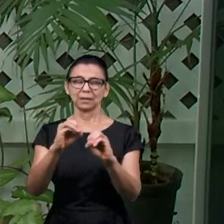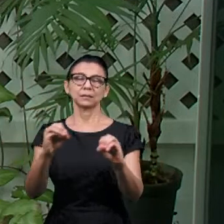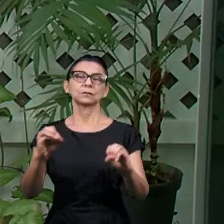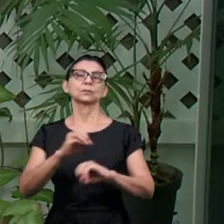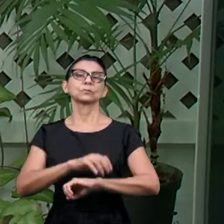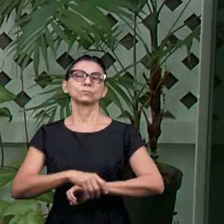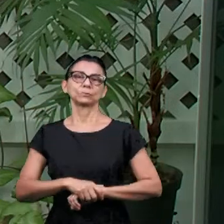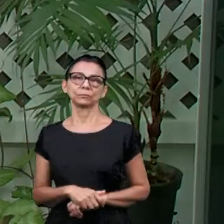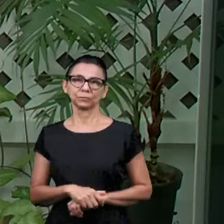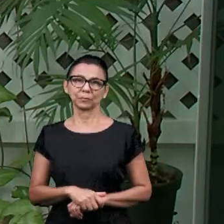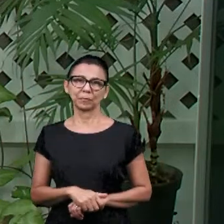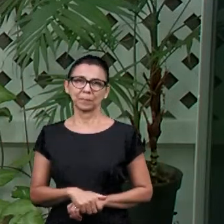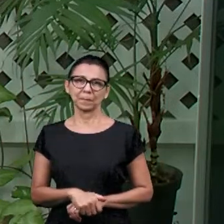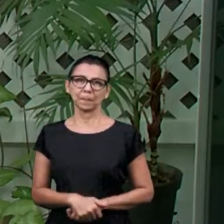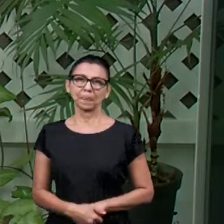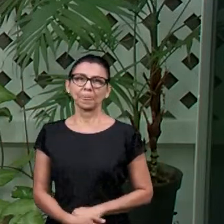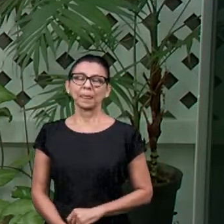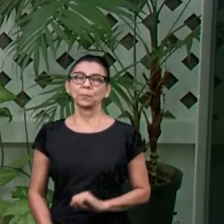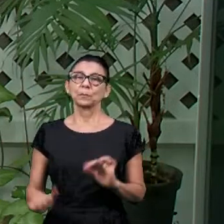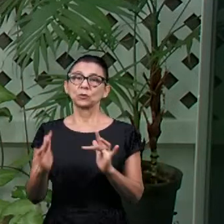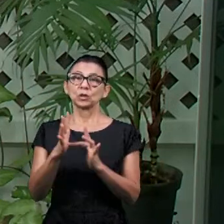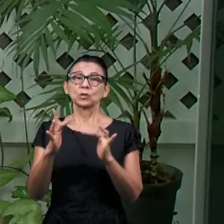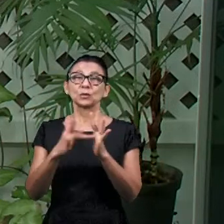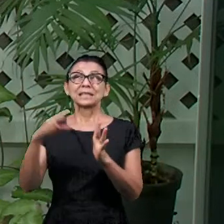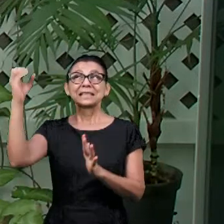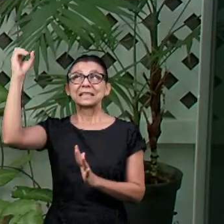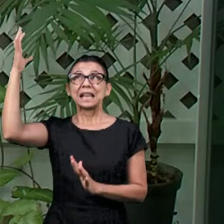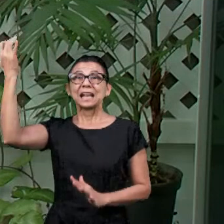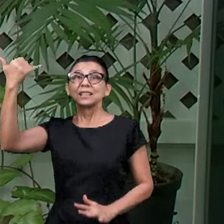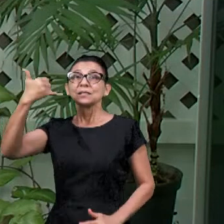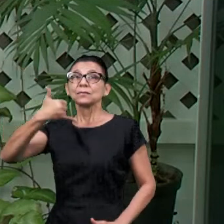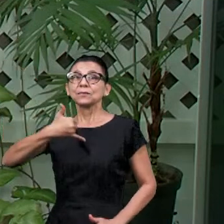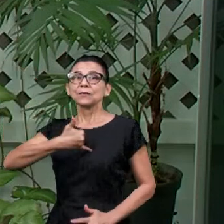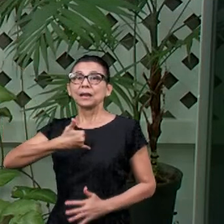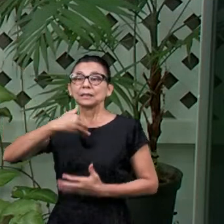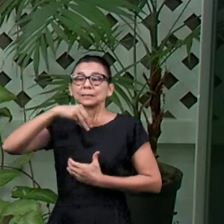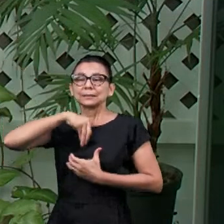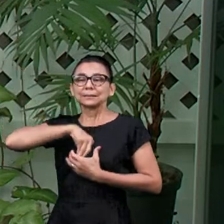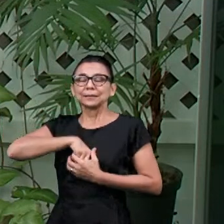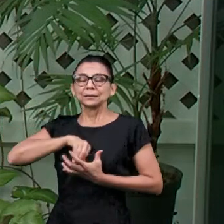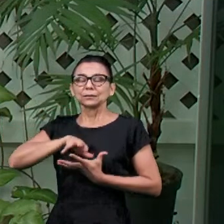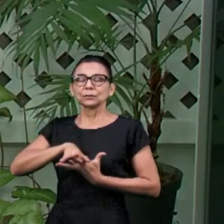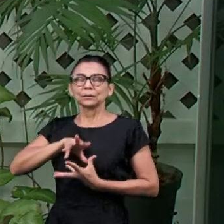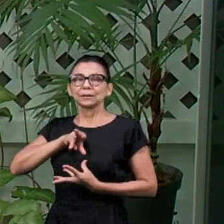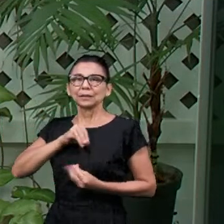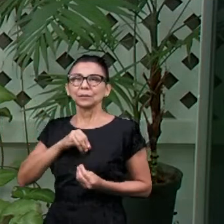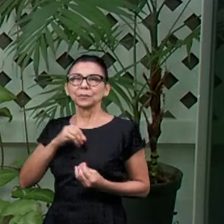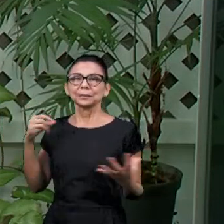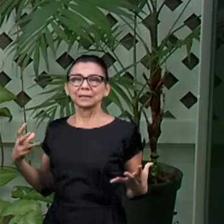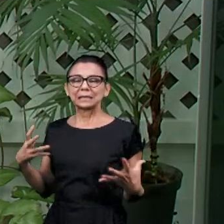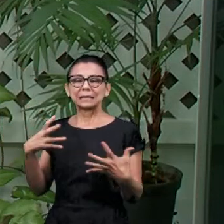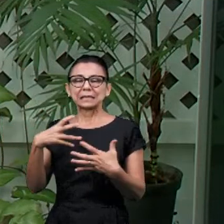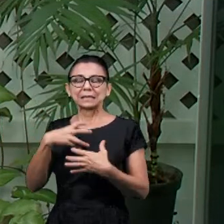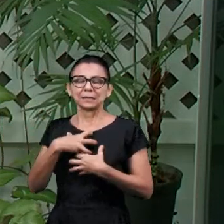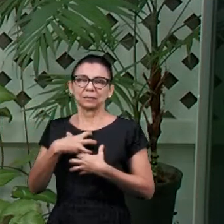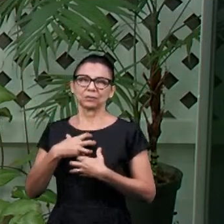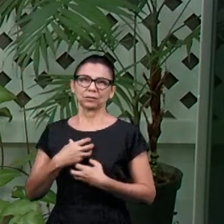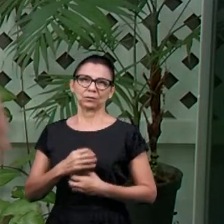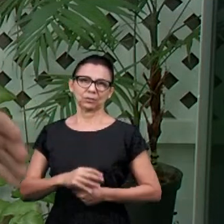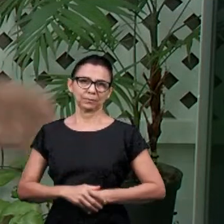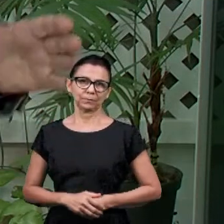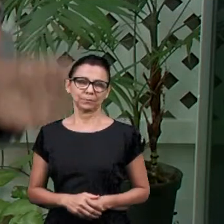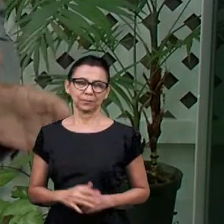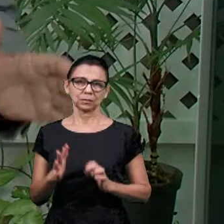ele se revela. E como Jesus é o caminho, não é um lugar,